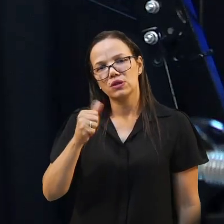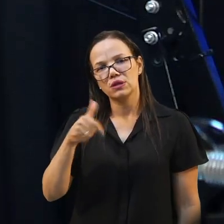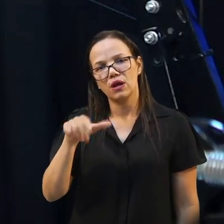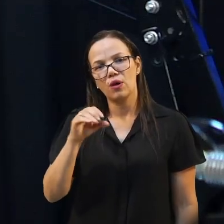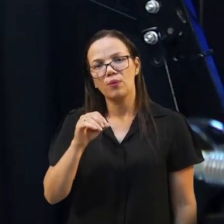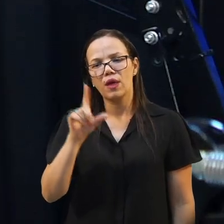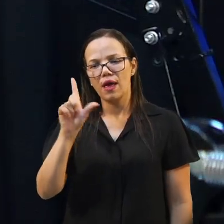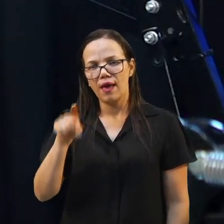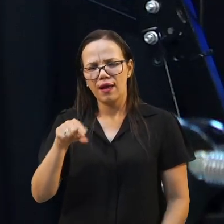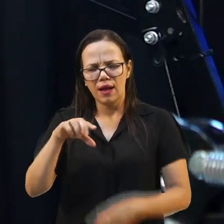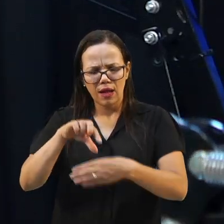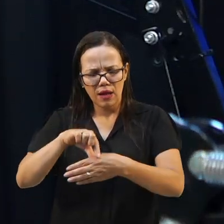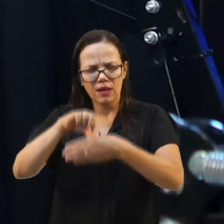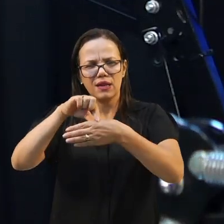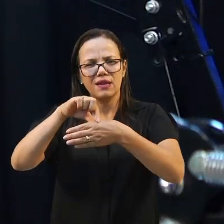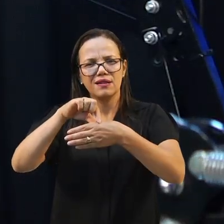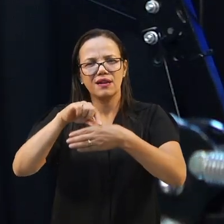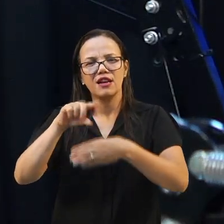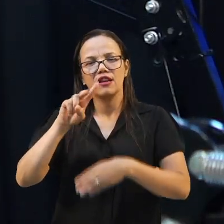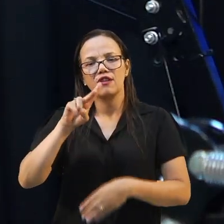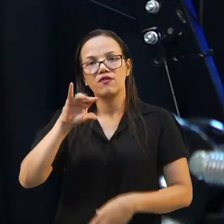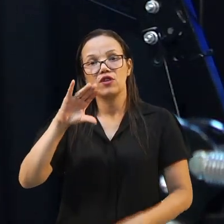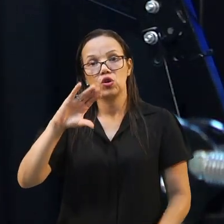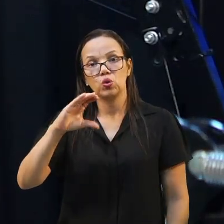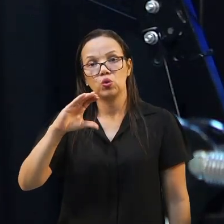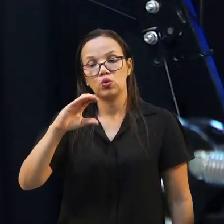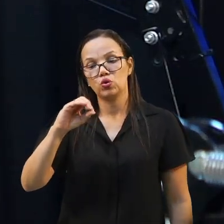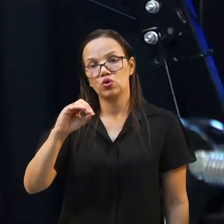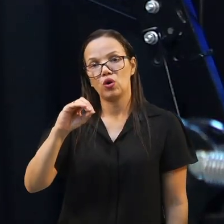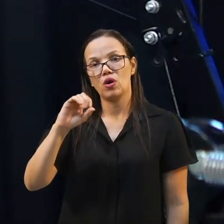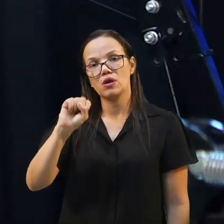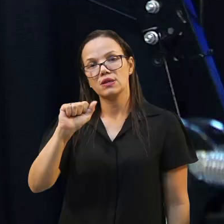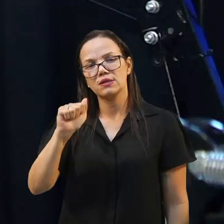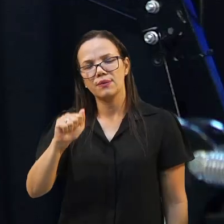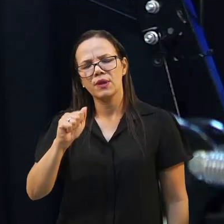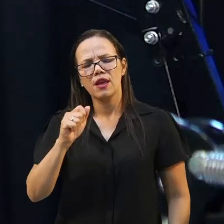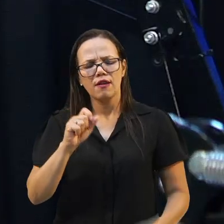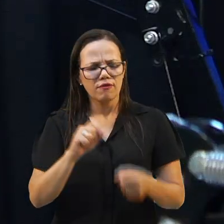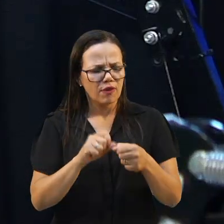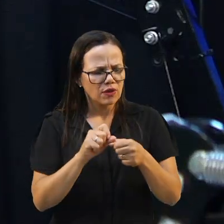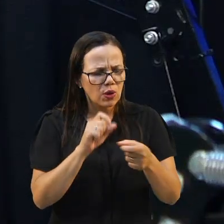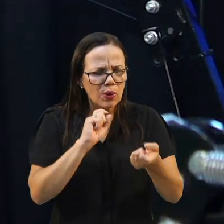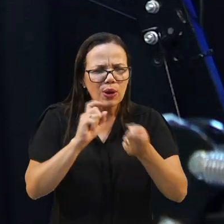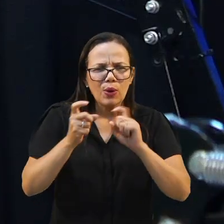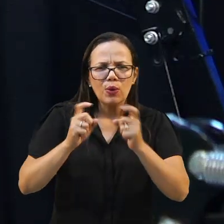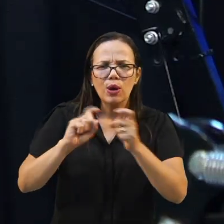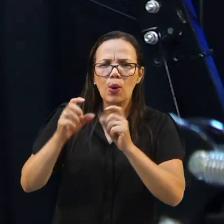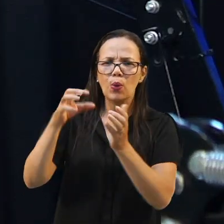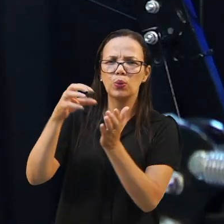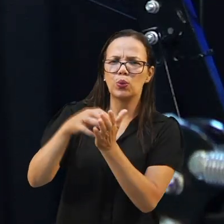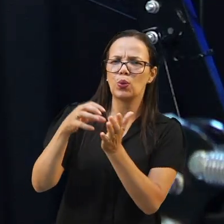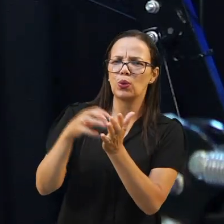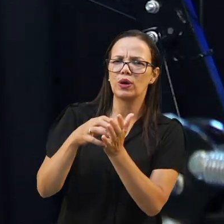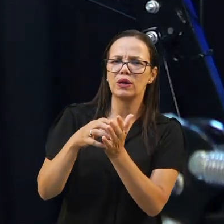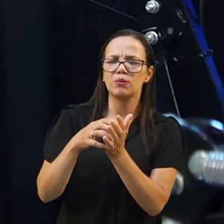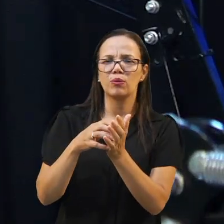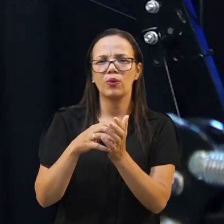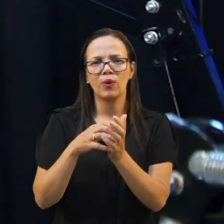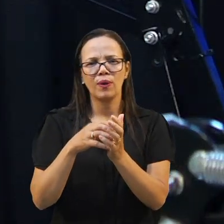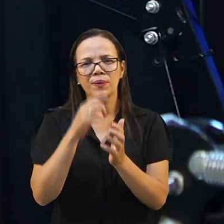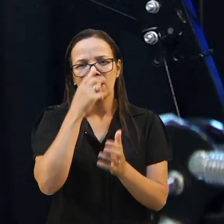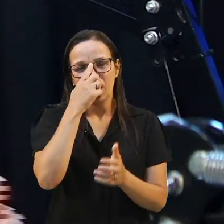era líder estudantil em Viçosa, mas eles faziam reuniões do grupo de